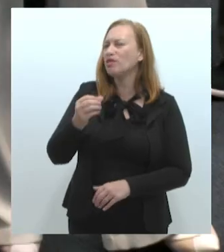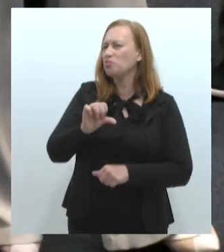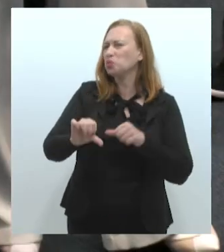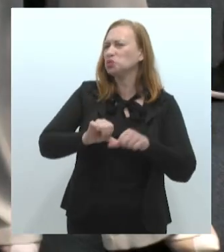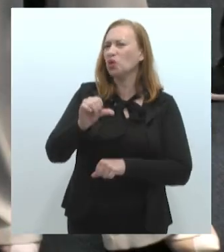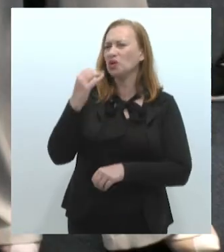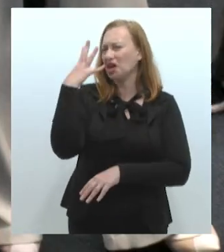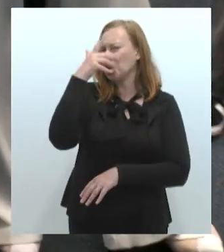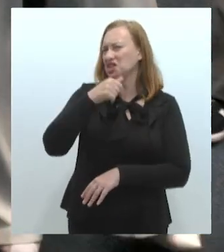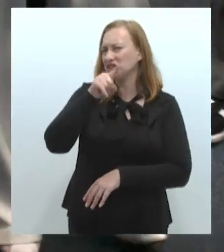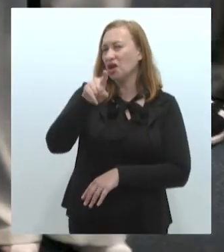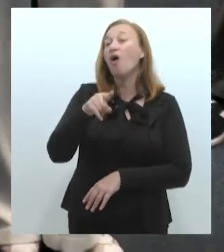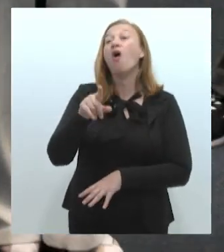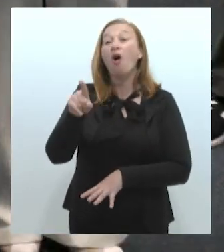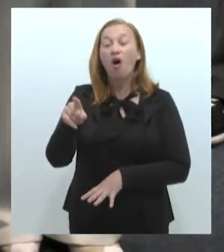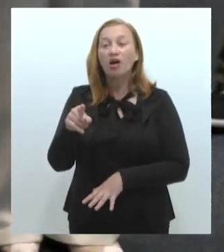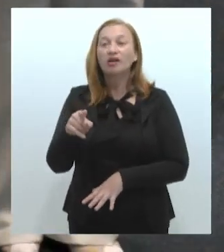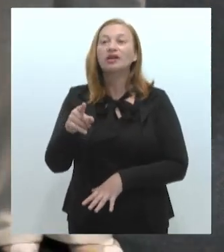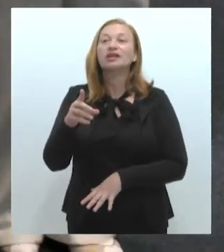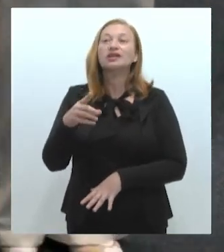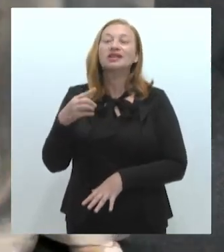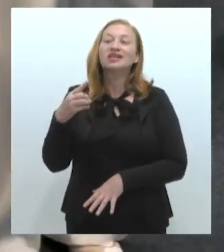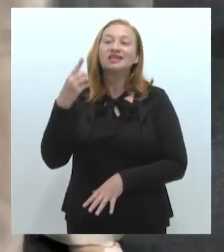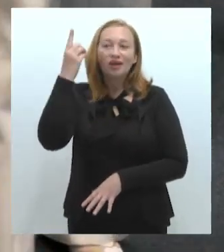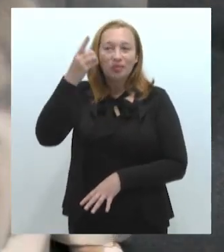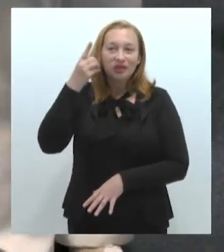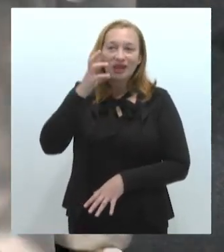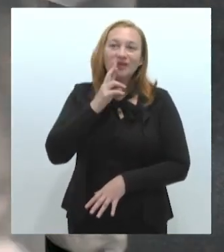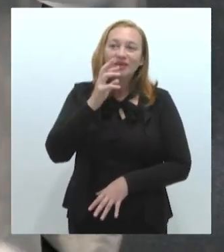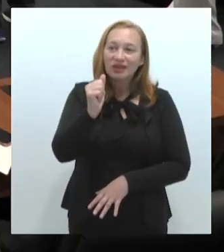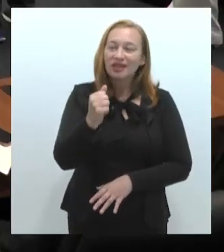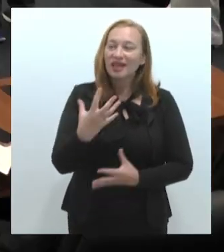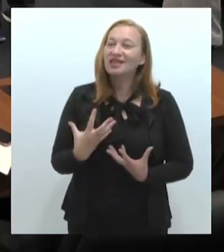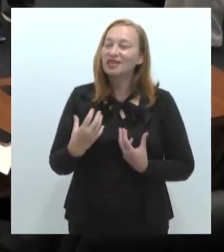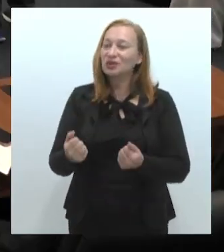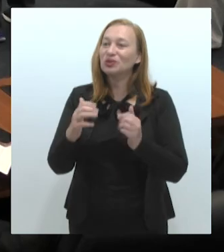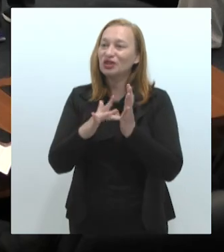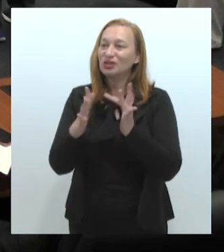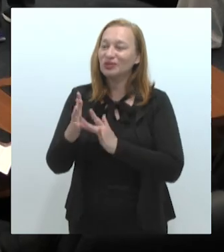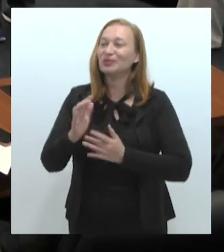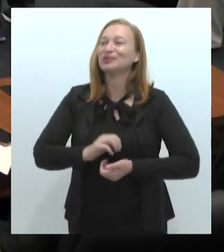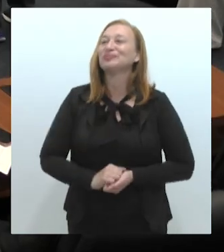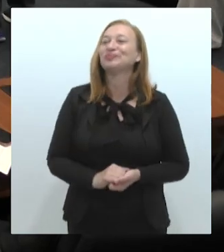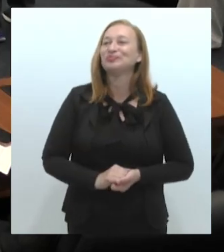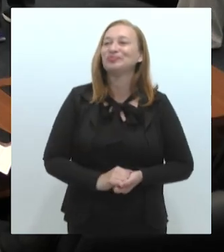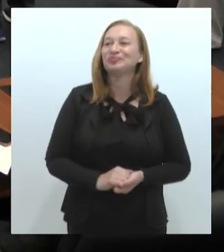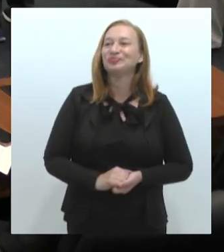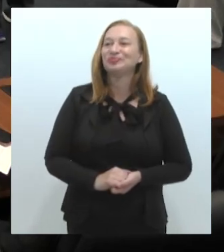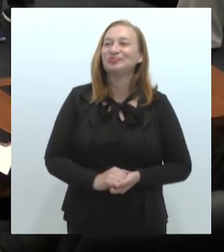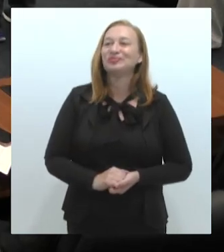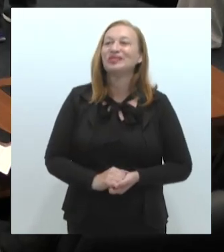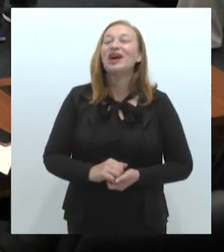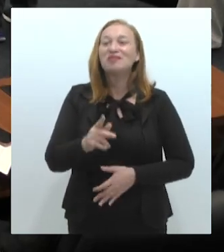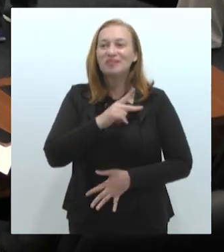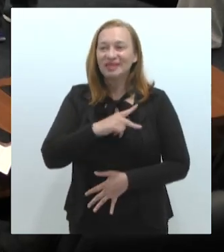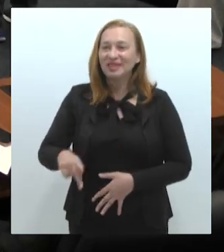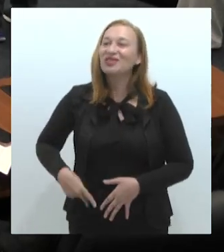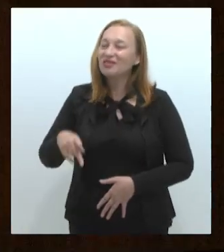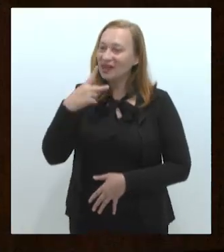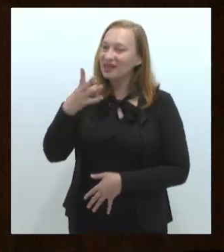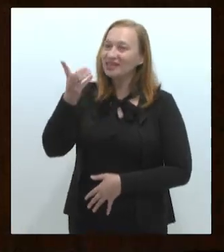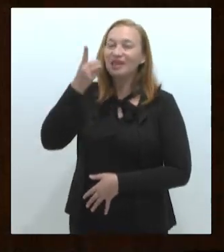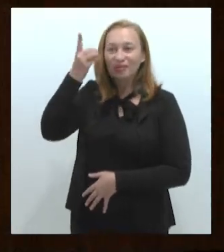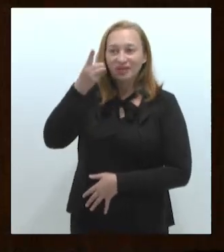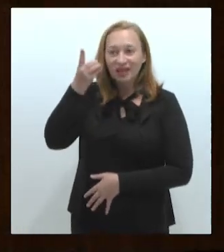é o deputado Amorim que aceitou Jesus. Aceitou Jesus. Presidente, mas eu falei até com o deputado